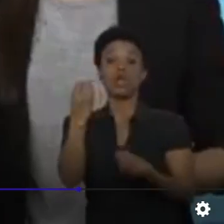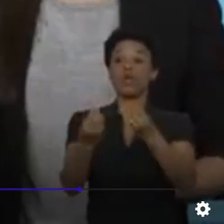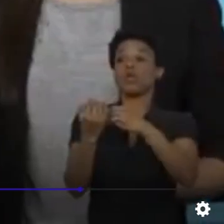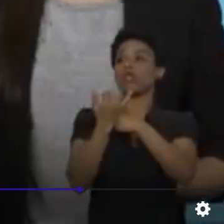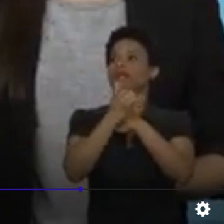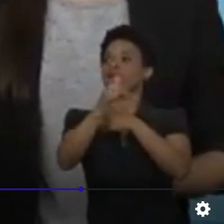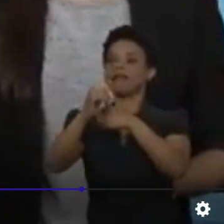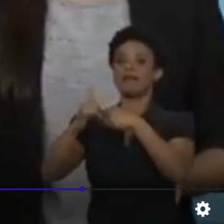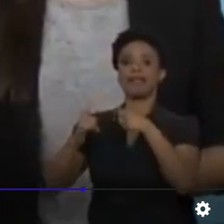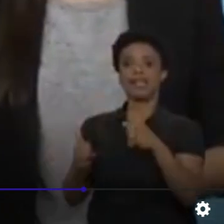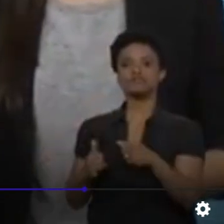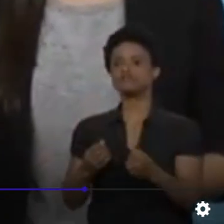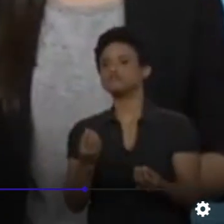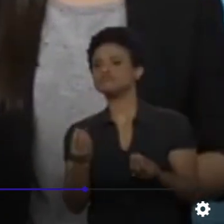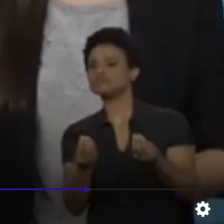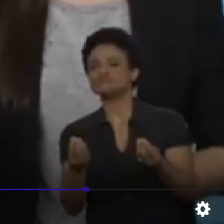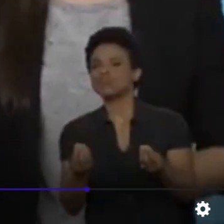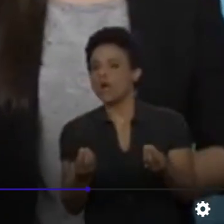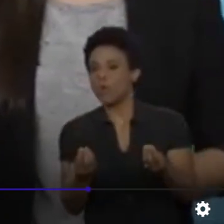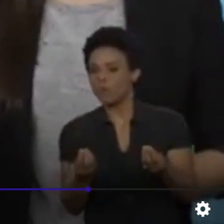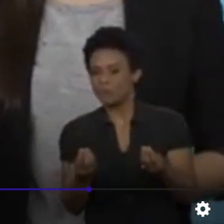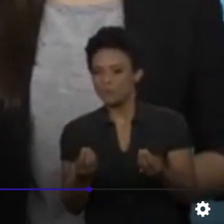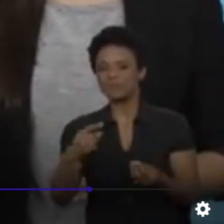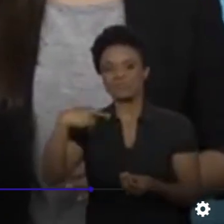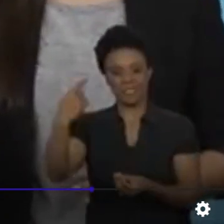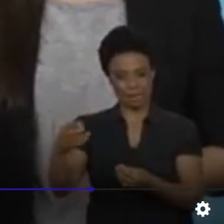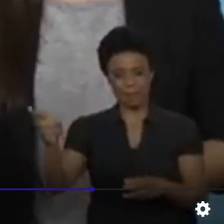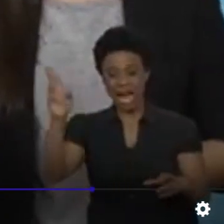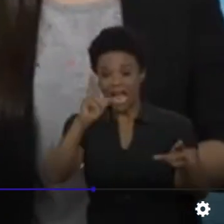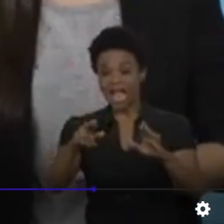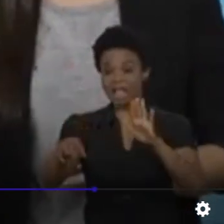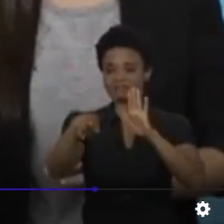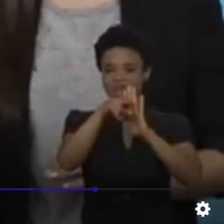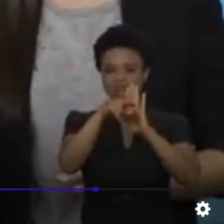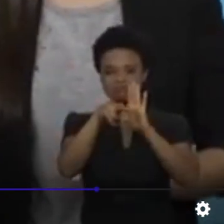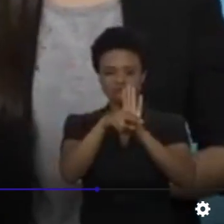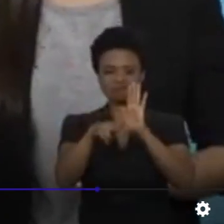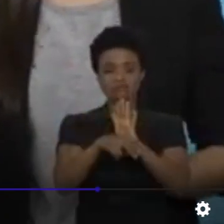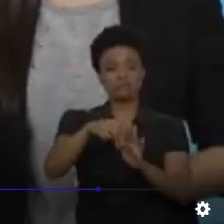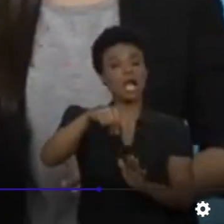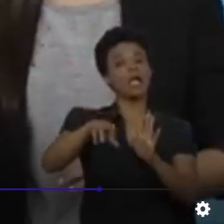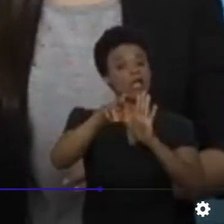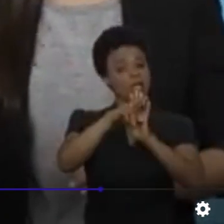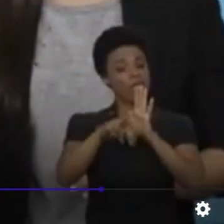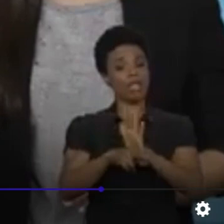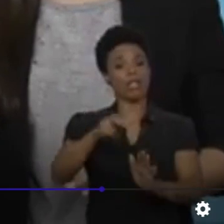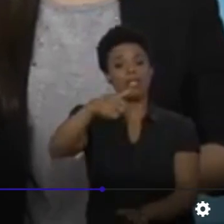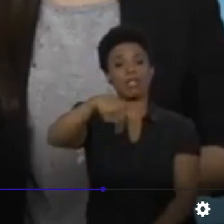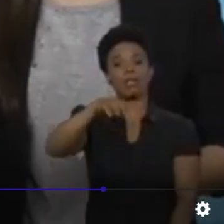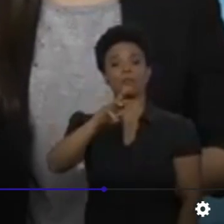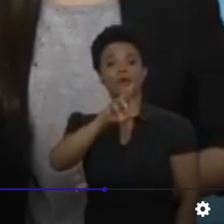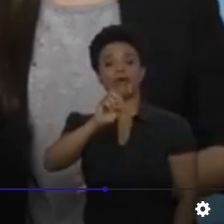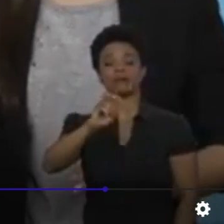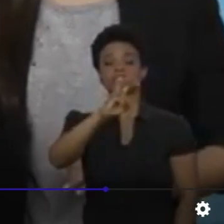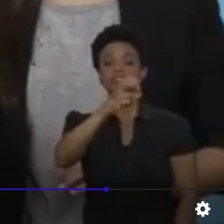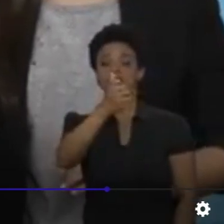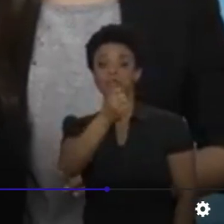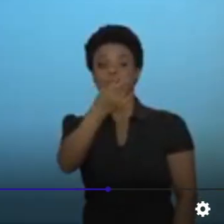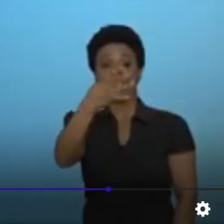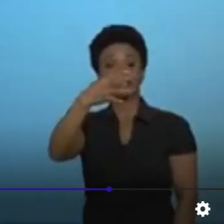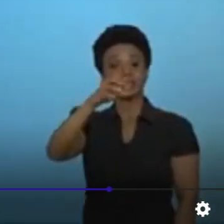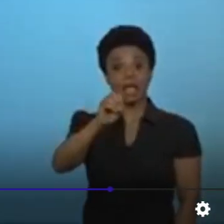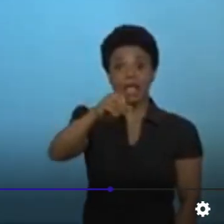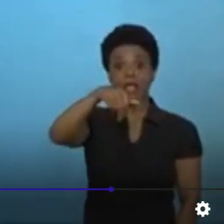energia. Nesse estágio, nós também analisamos algumas normas, como a NBR 5410 e a